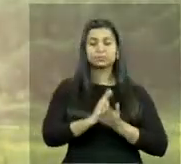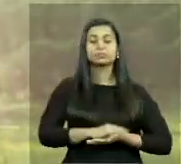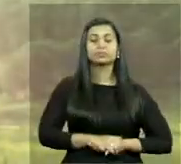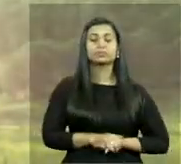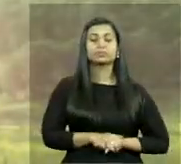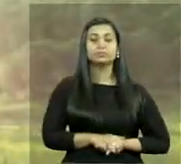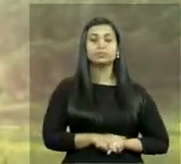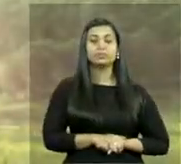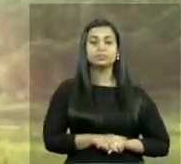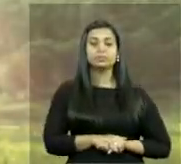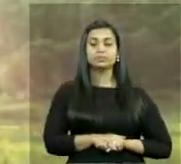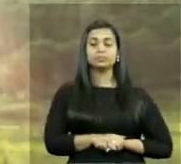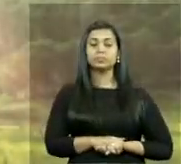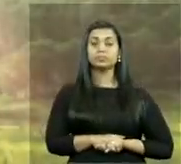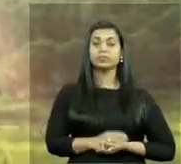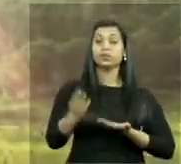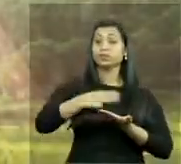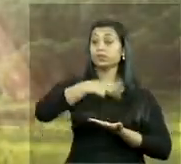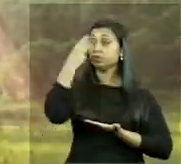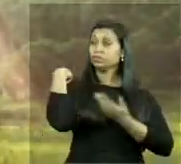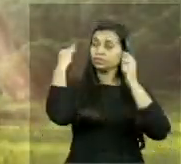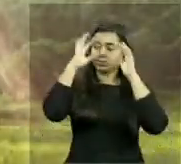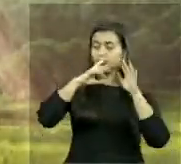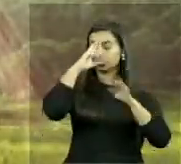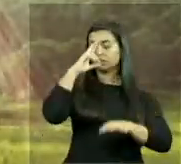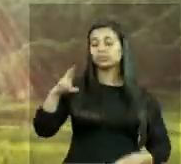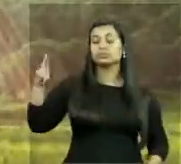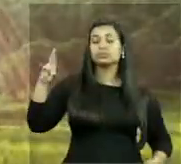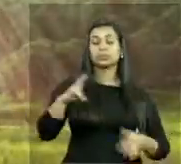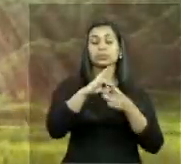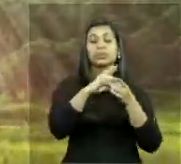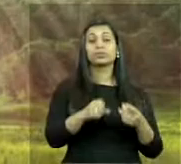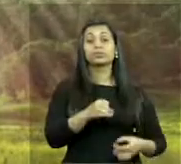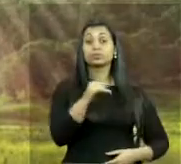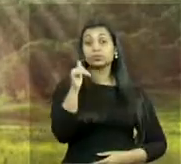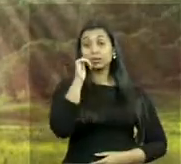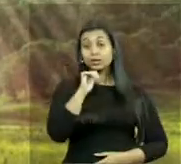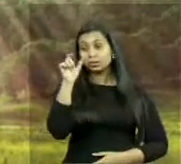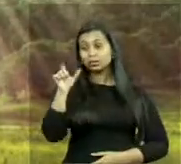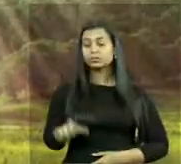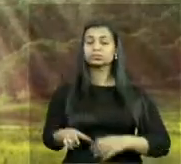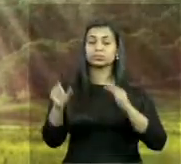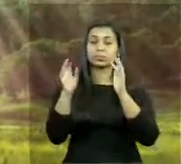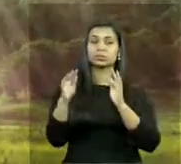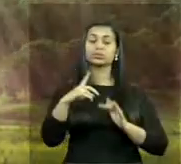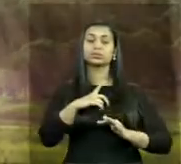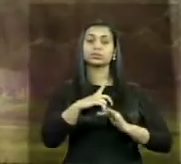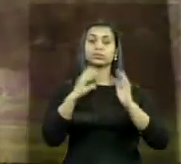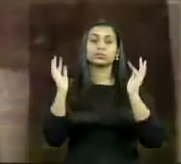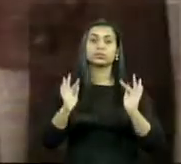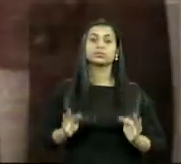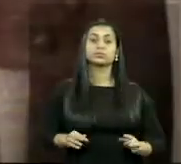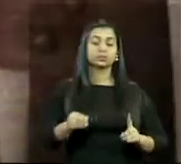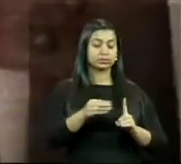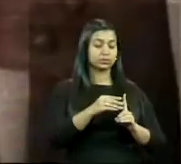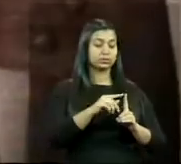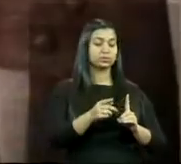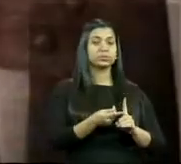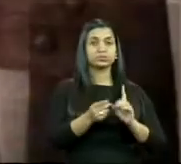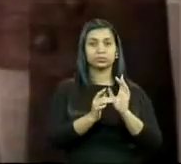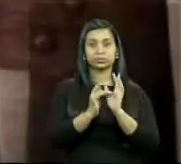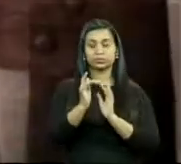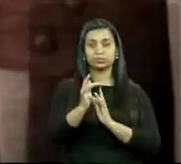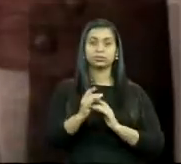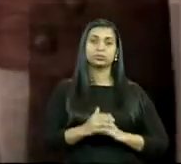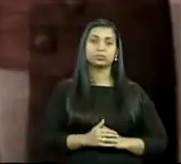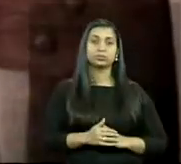da nossa morte. Amém. Ave Maria, cheia de graça, o Senhor é convosco. Bendita sois vós entre as mulheres, e bendito é o